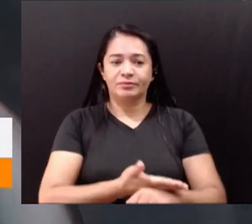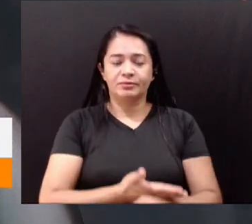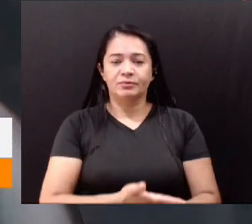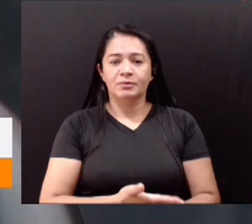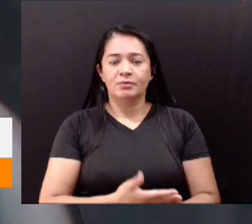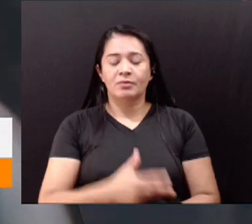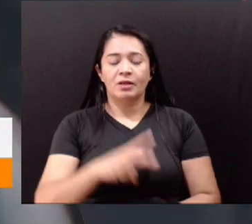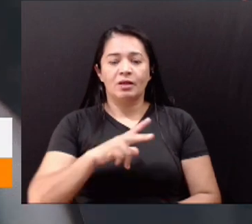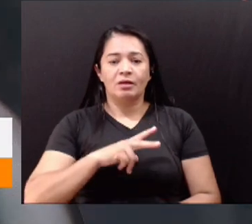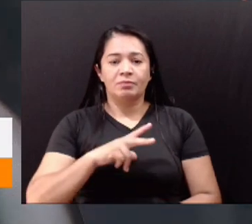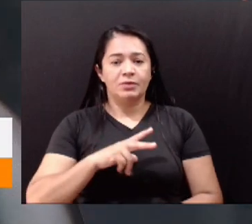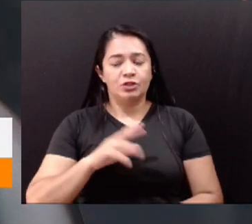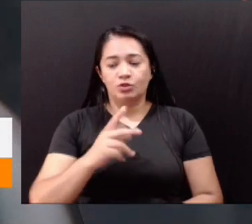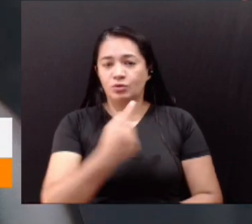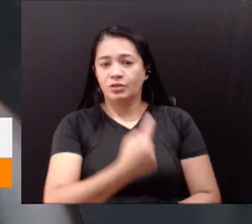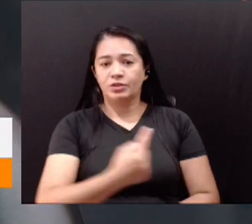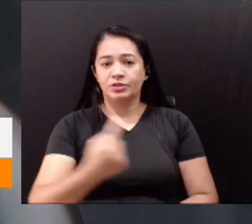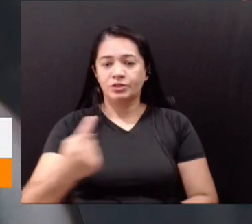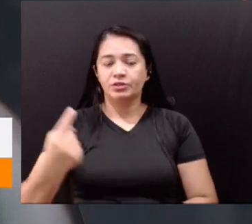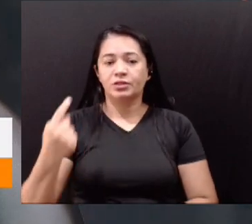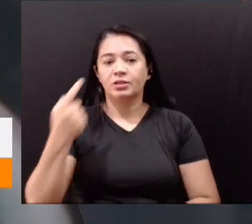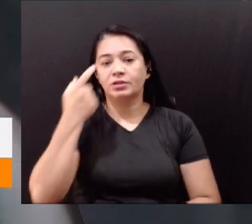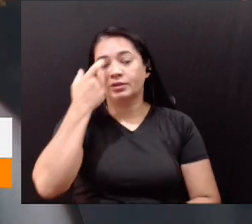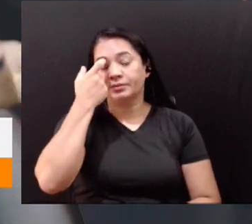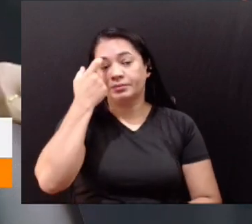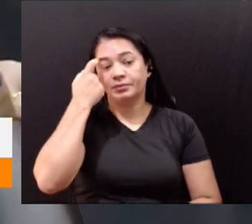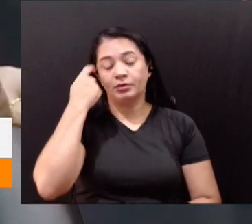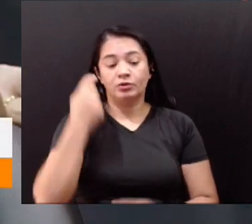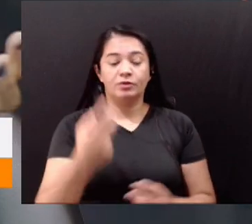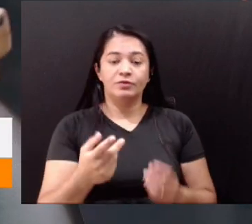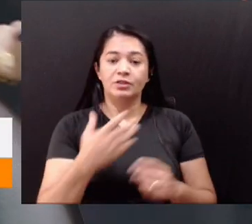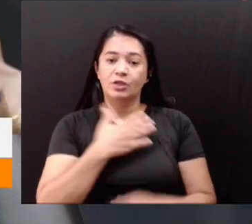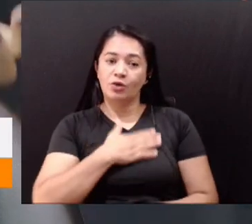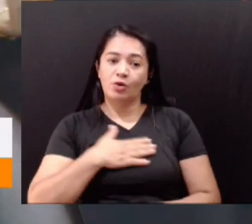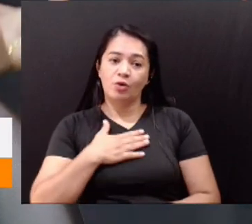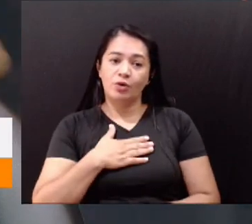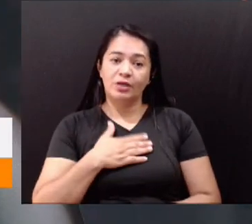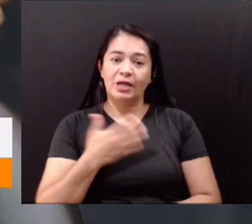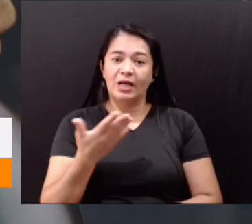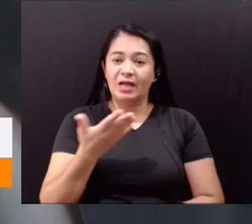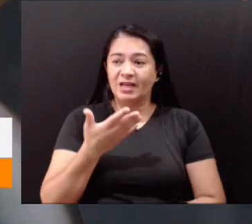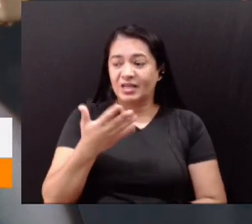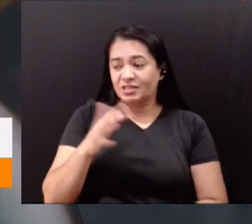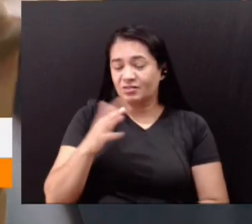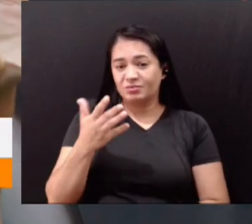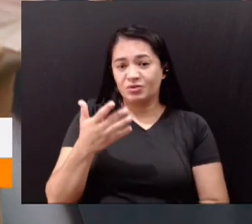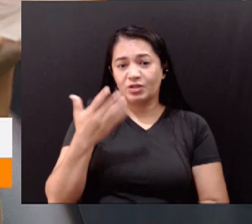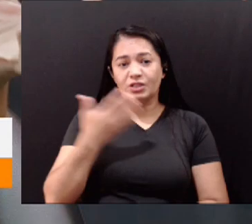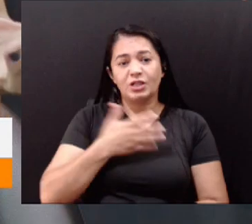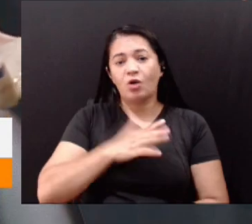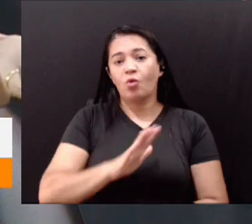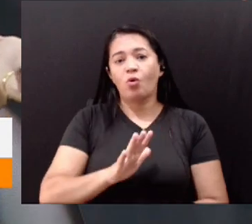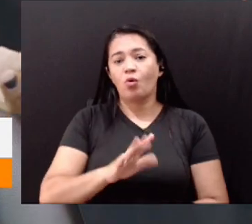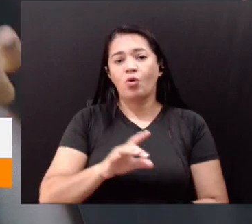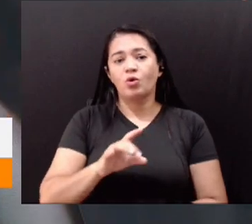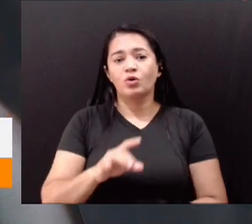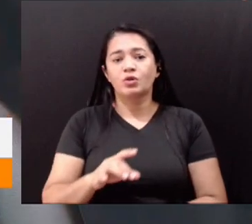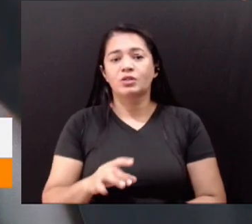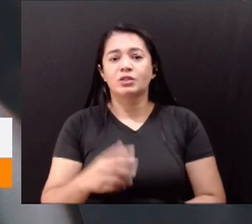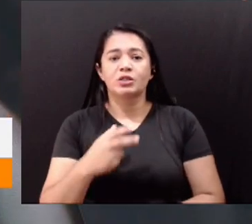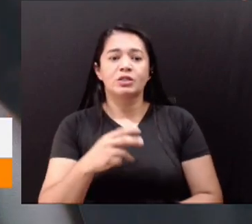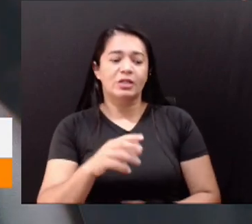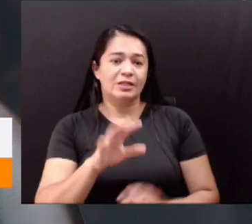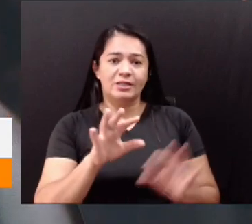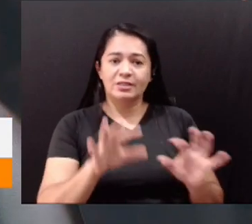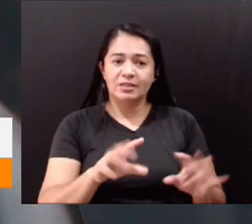com que a pessoa realmente se identifica. Às vezes a pessoa não se identifica somente em estar se ocupando dessa maneira, e ela volta